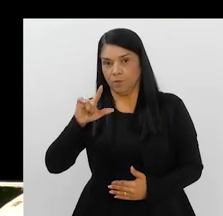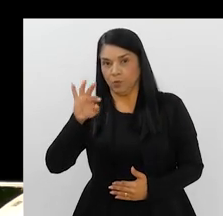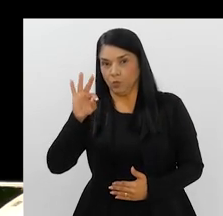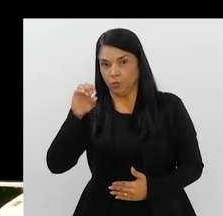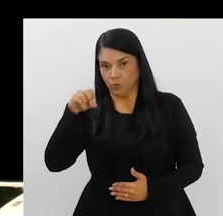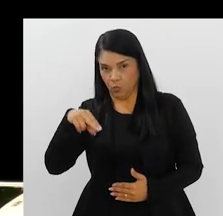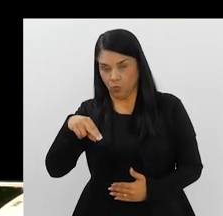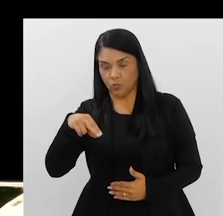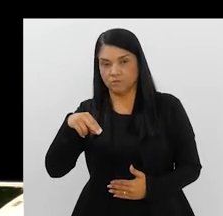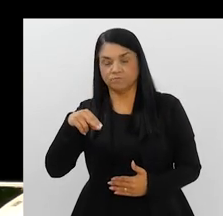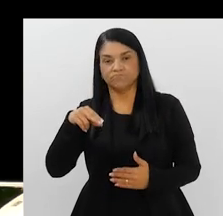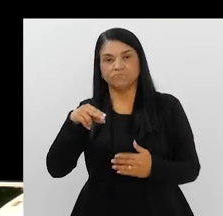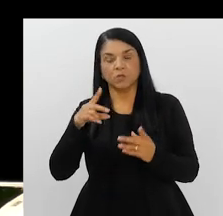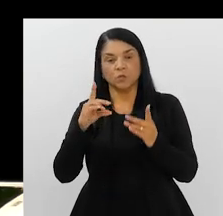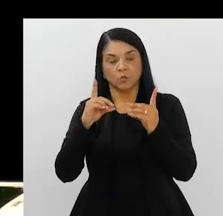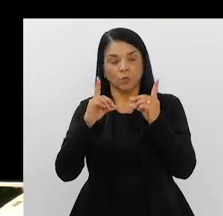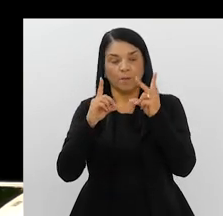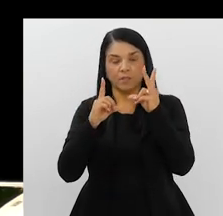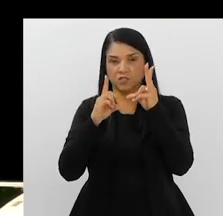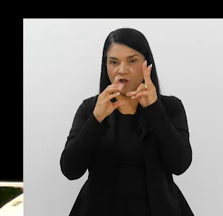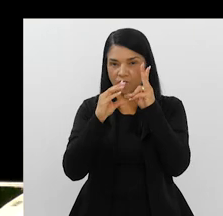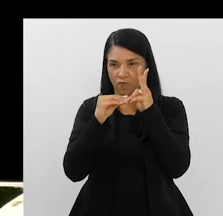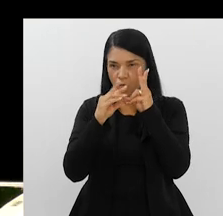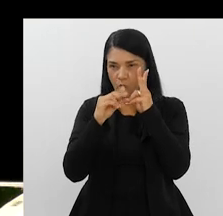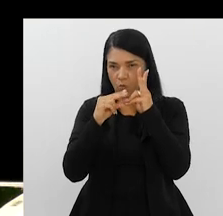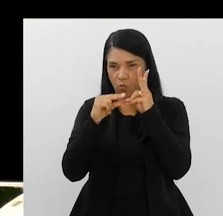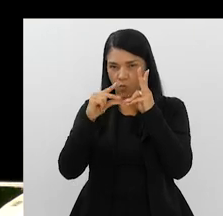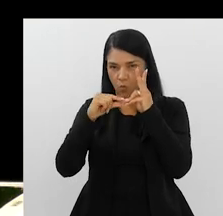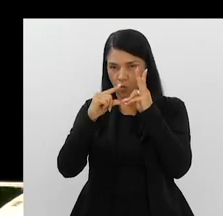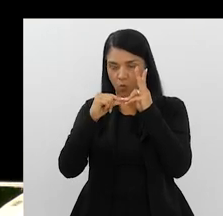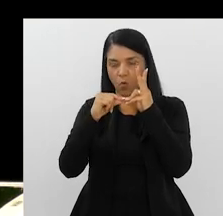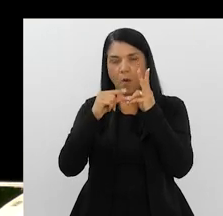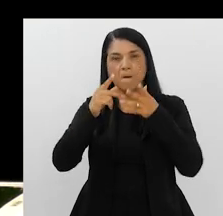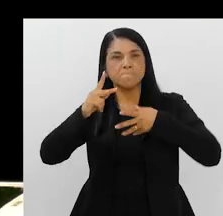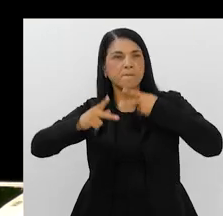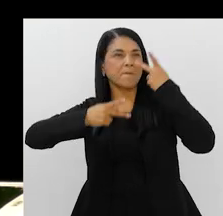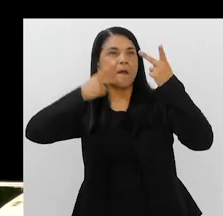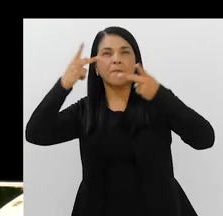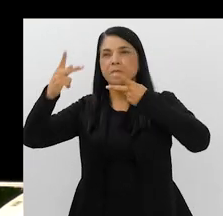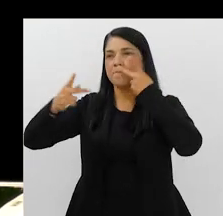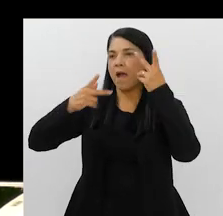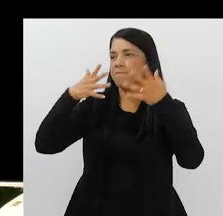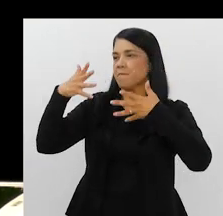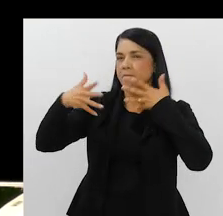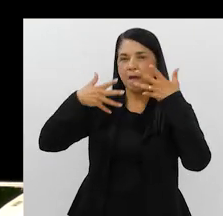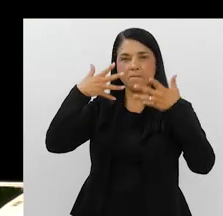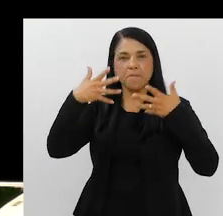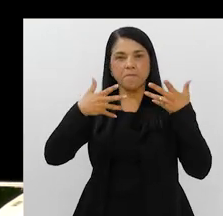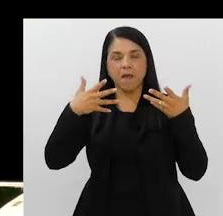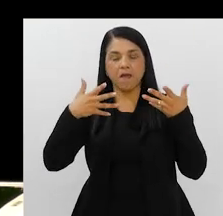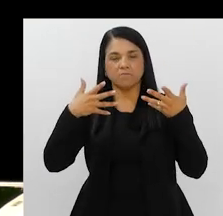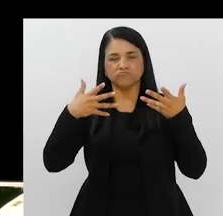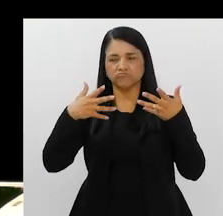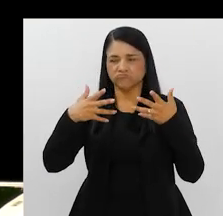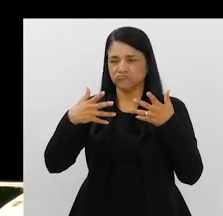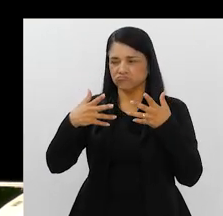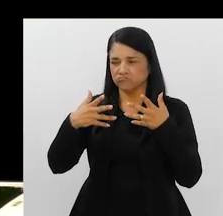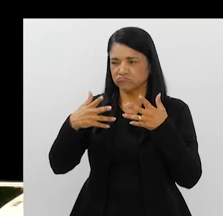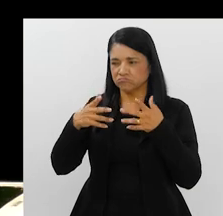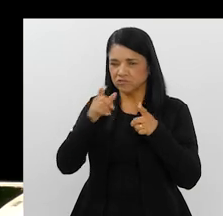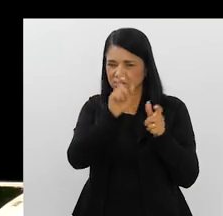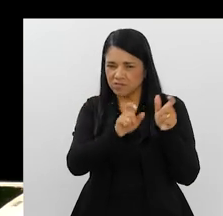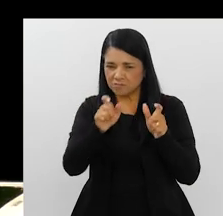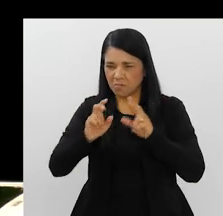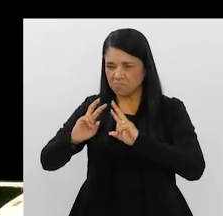beija-flor, aquela figura do Milton, a maneira com que ele fala, e, aquilo causou uma certa... E quase